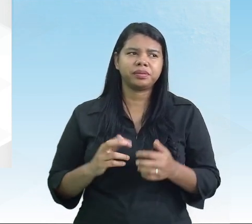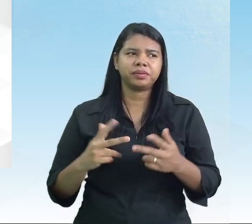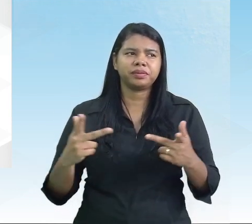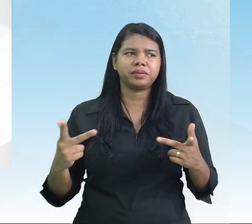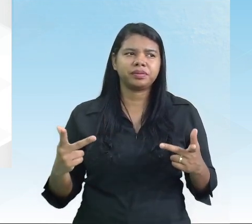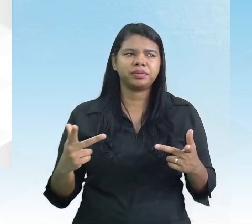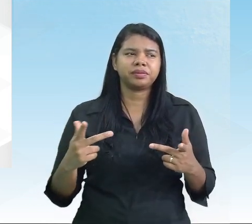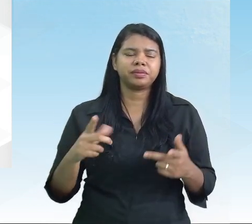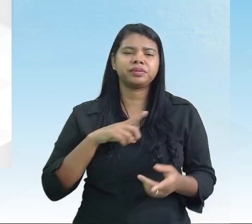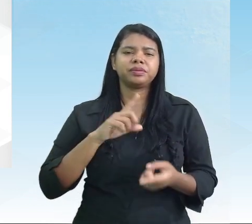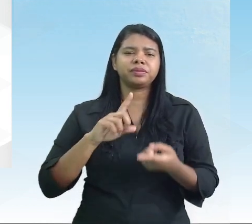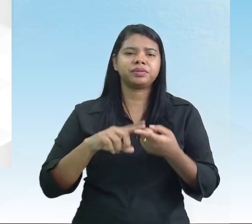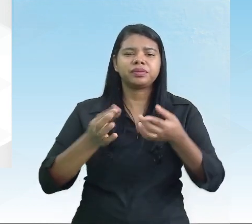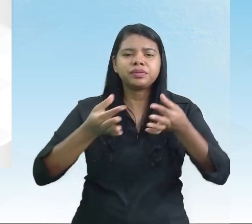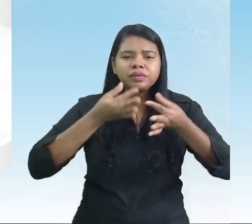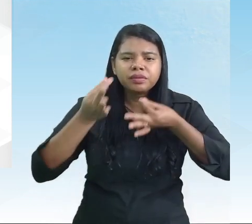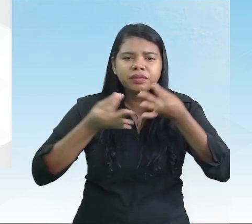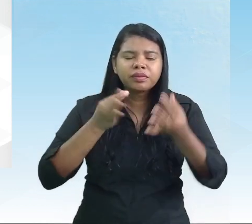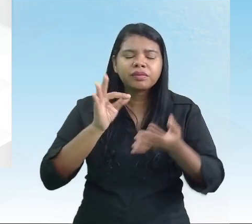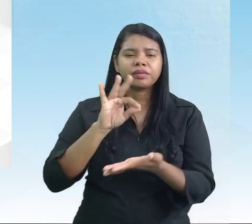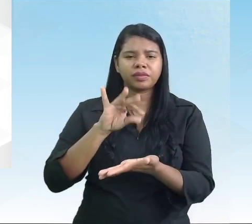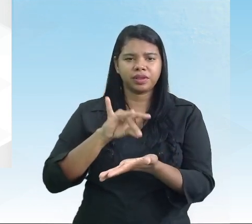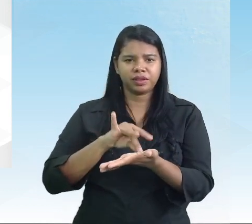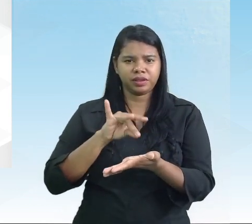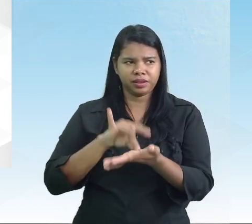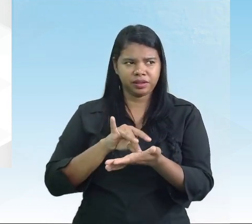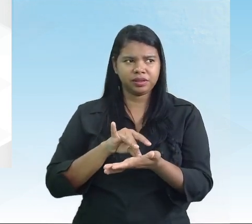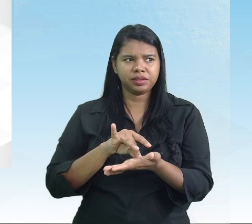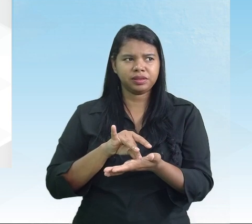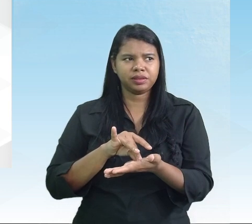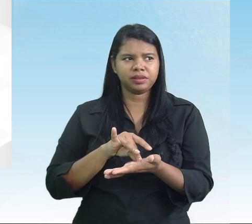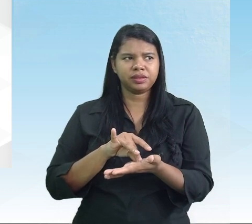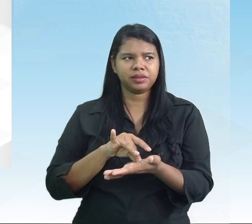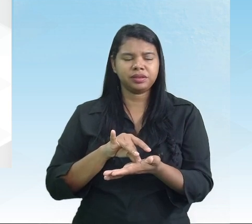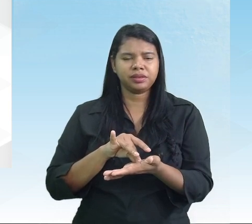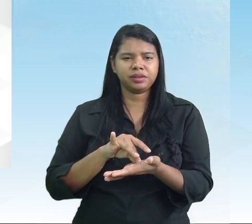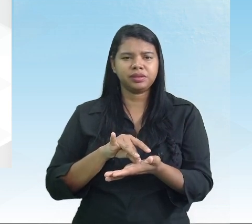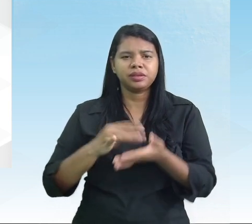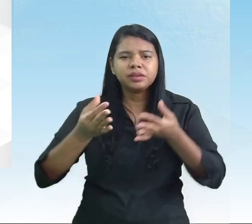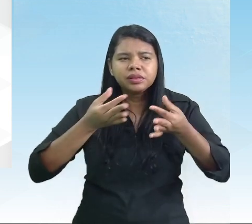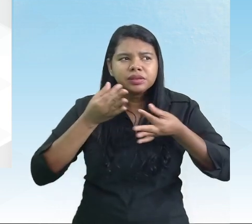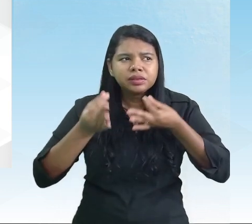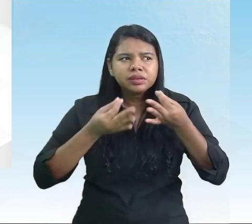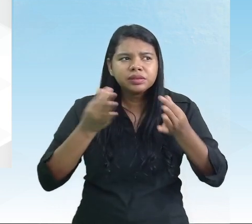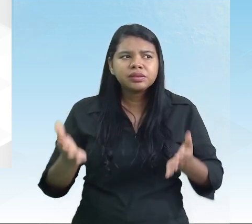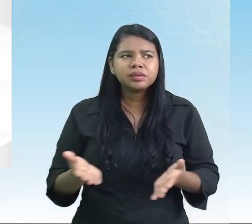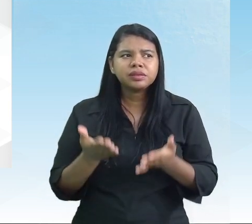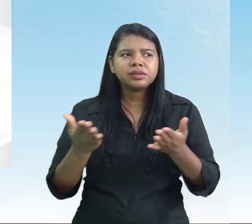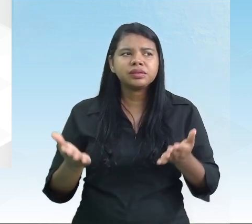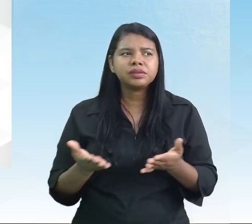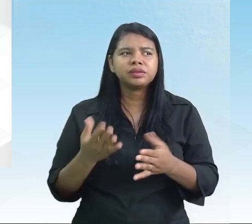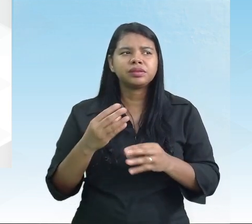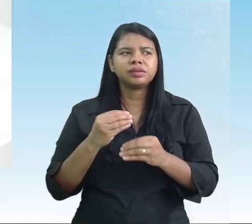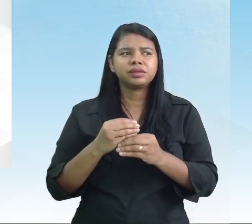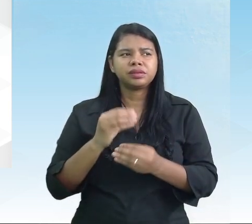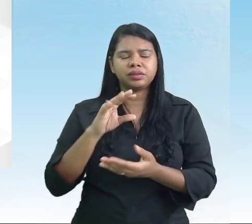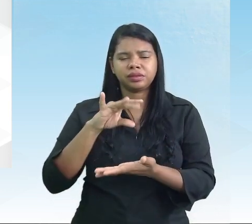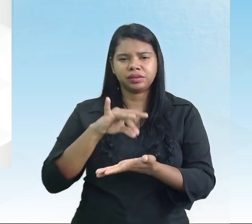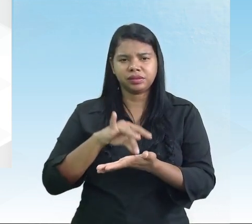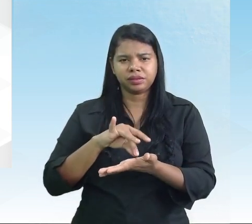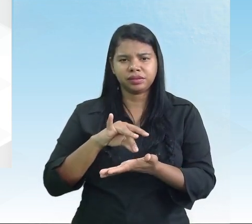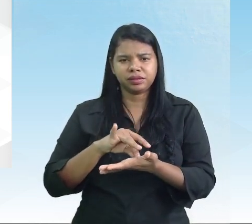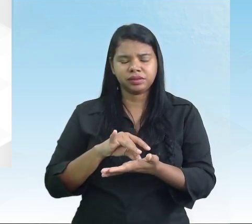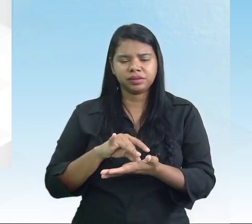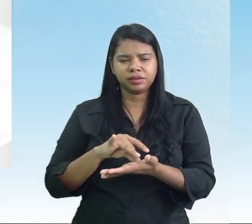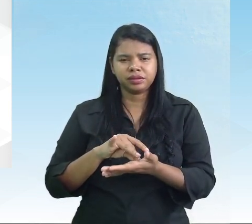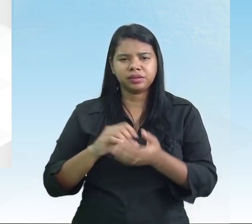existem argumentos verdadeiros e não verdadeiros, certo? Mas seu argumento tem que ser convincente, tem que ser verdadeiro, certo?